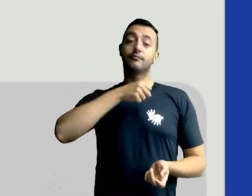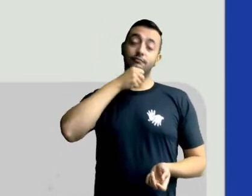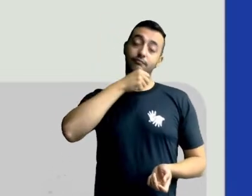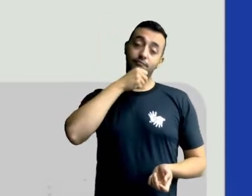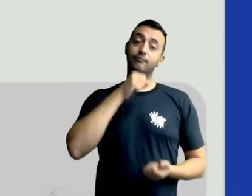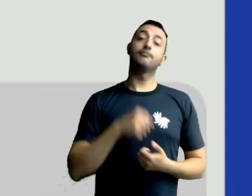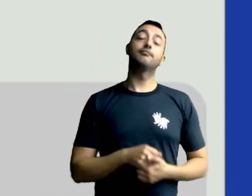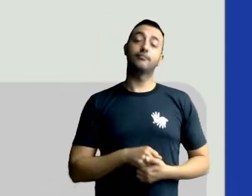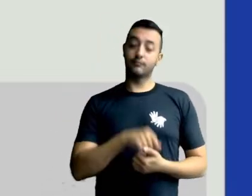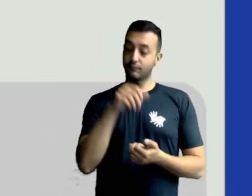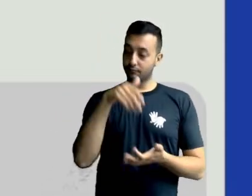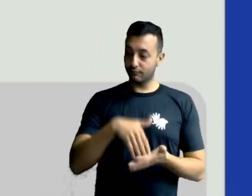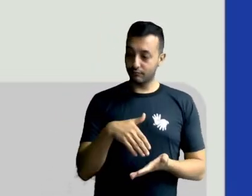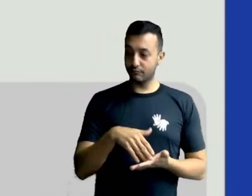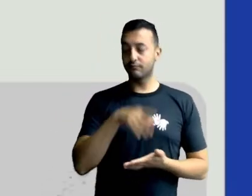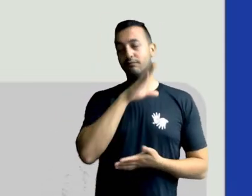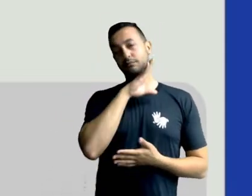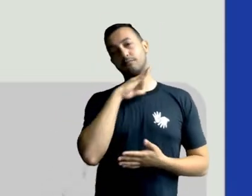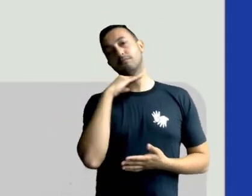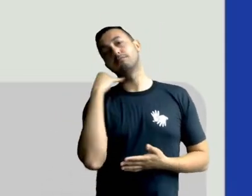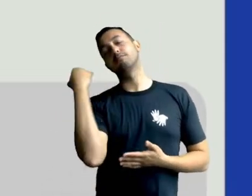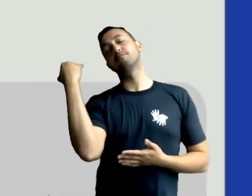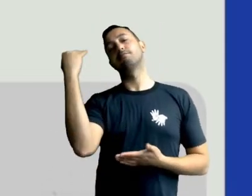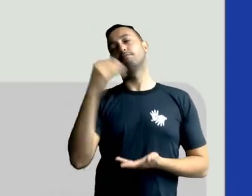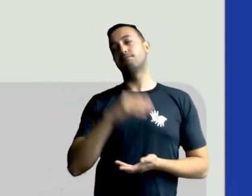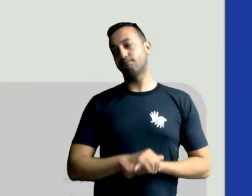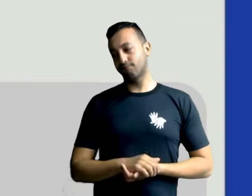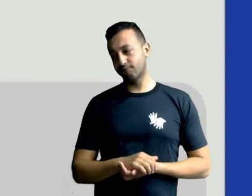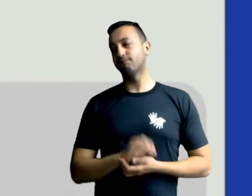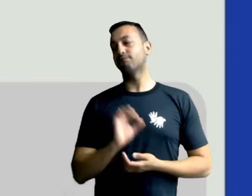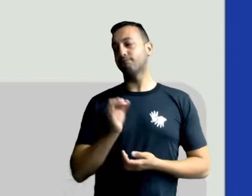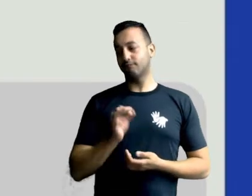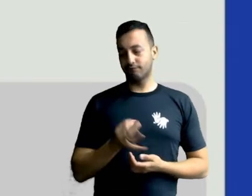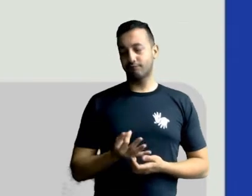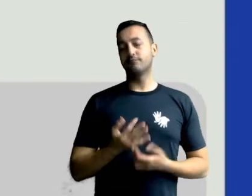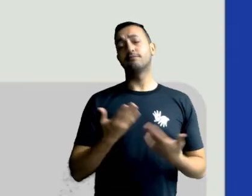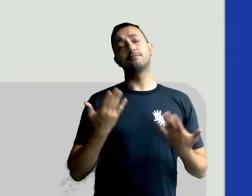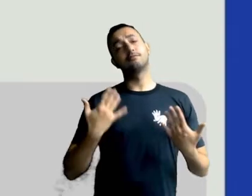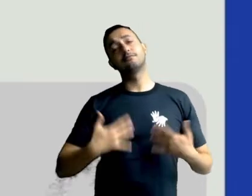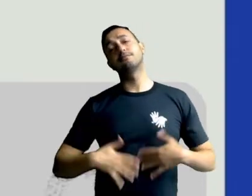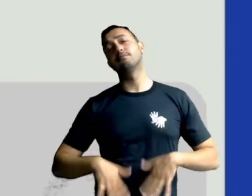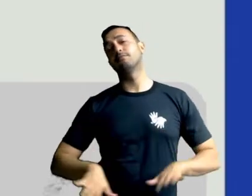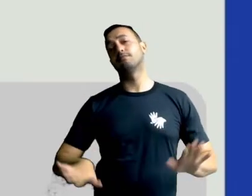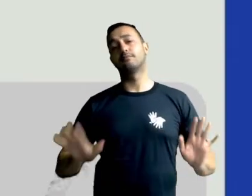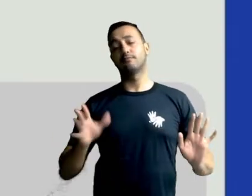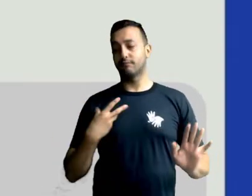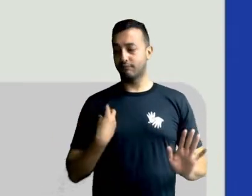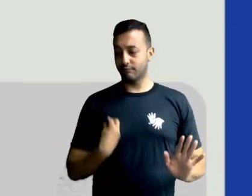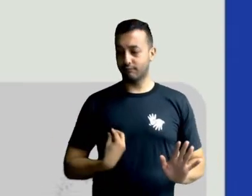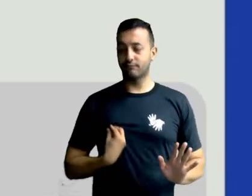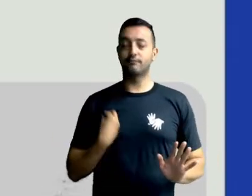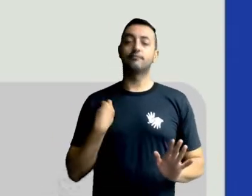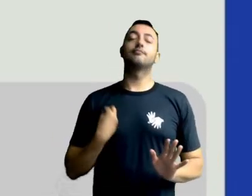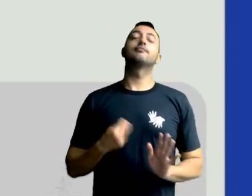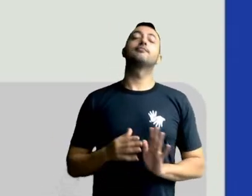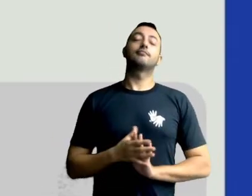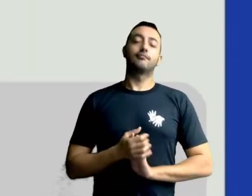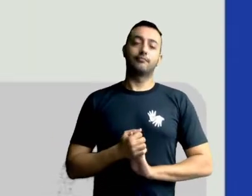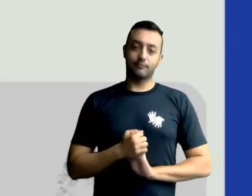vai envelhecer. E por último, vai morrer, isso mesmo, é o ciclo natural